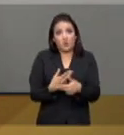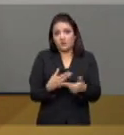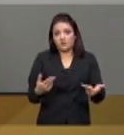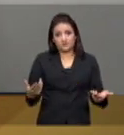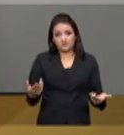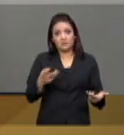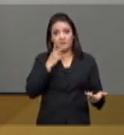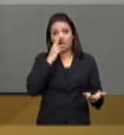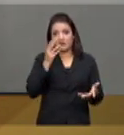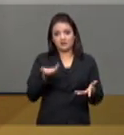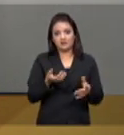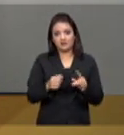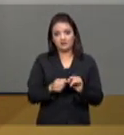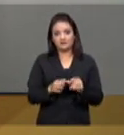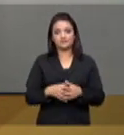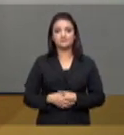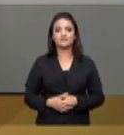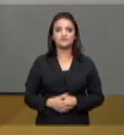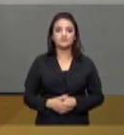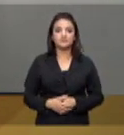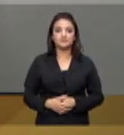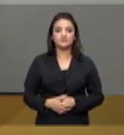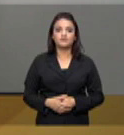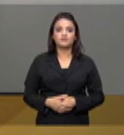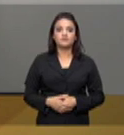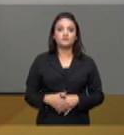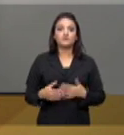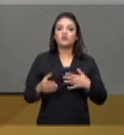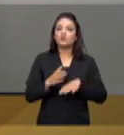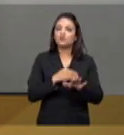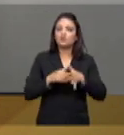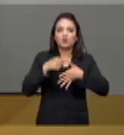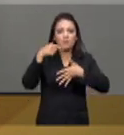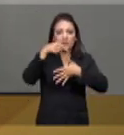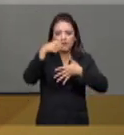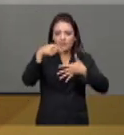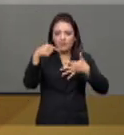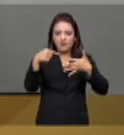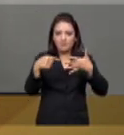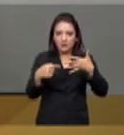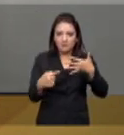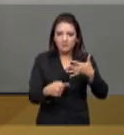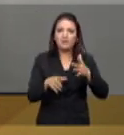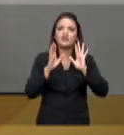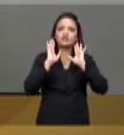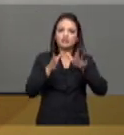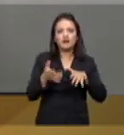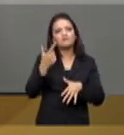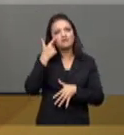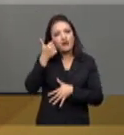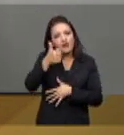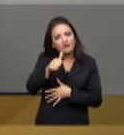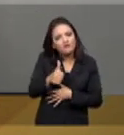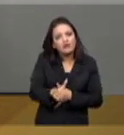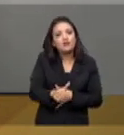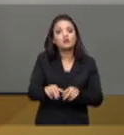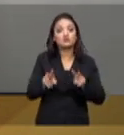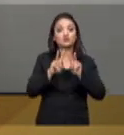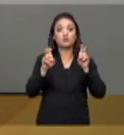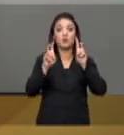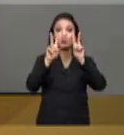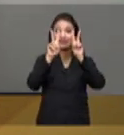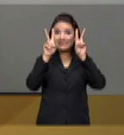seu recurso. Todos os pontos mencionados foram devidamente apreciados em relação ao